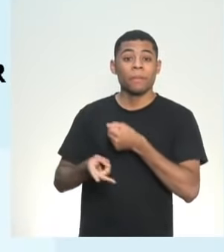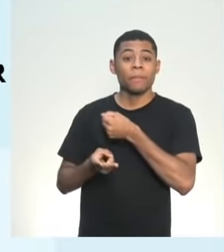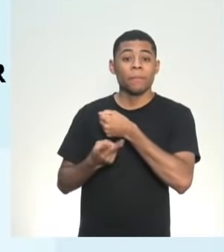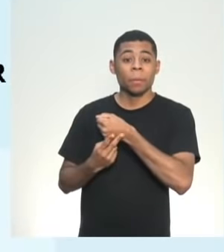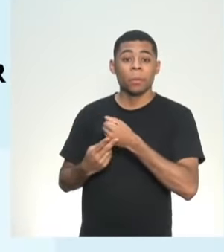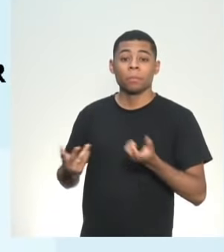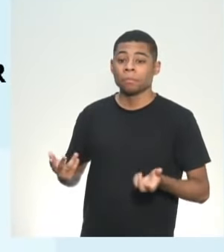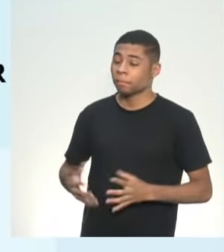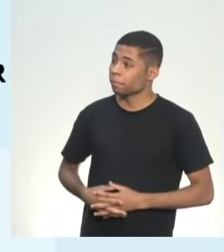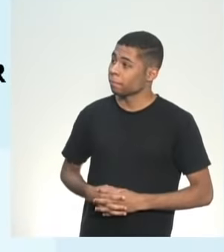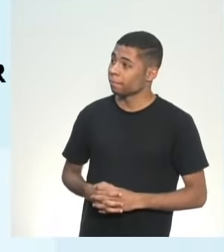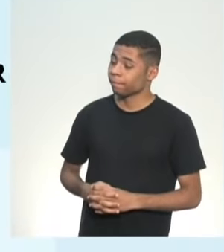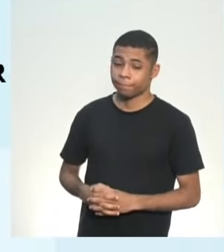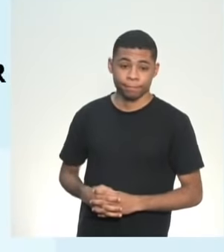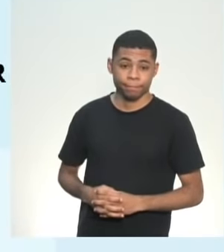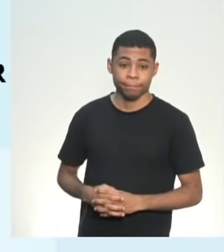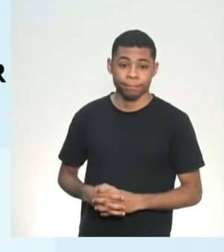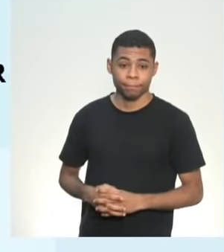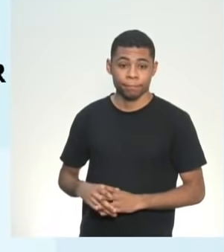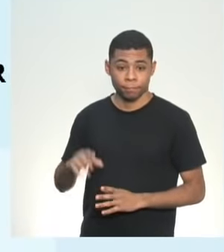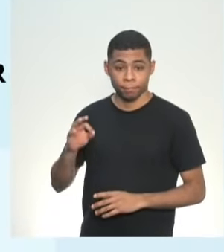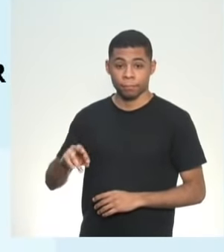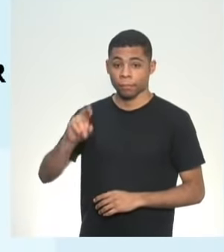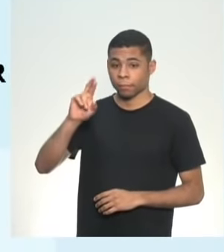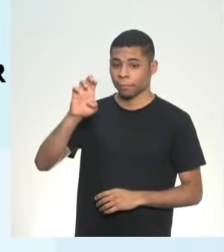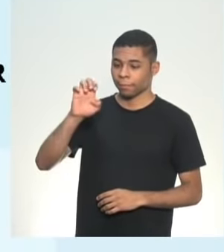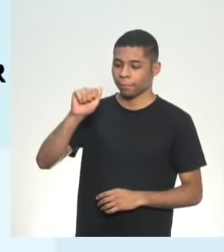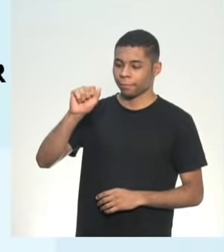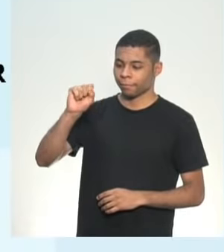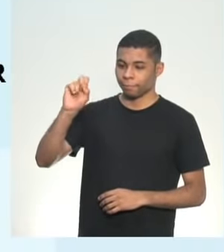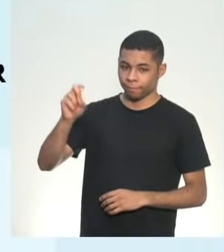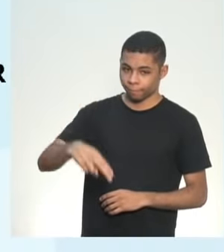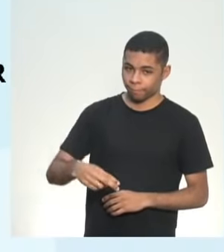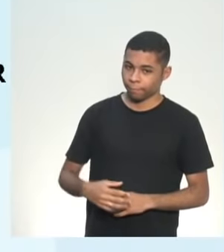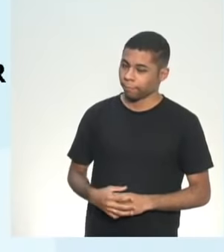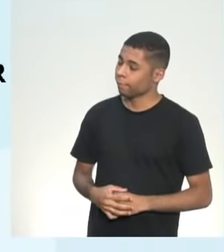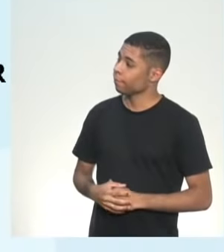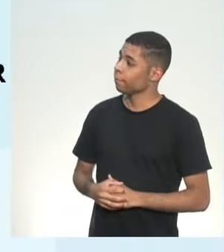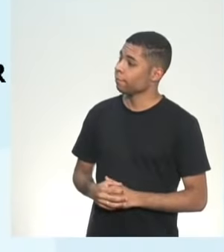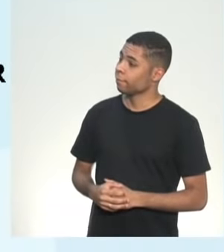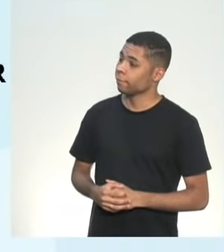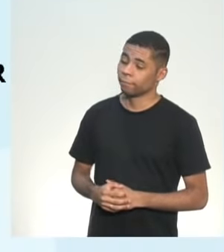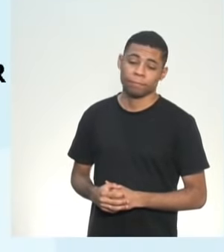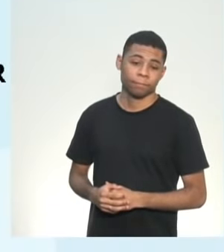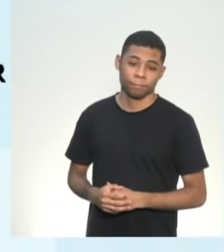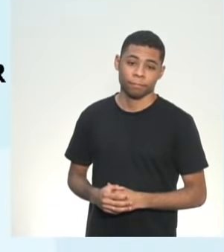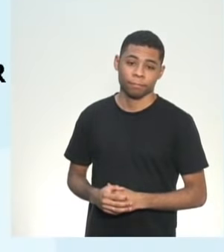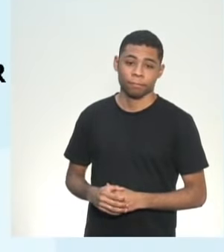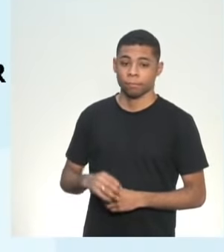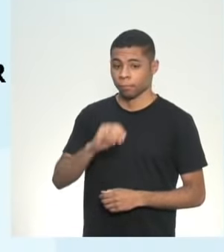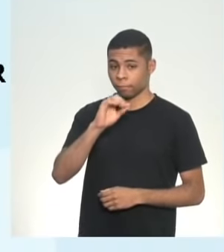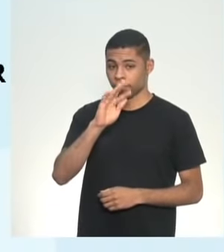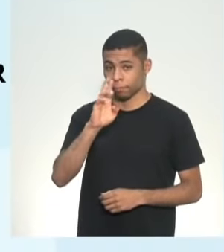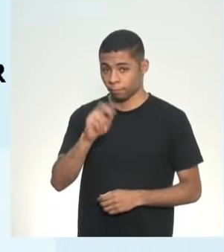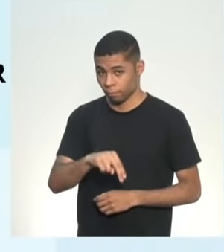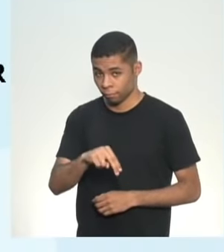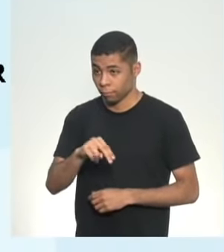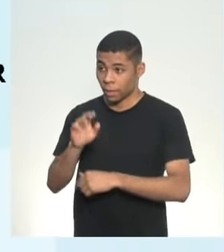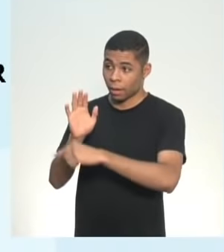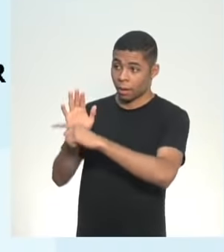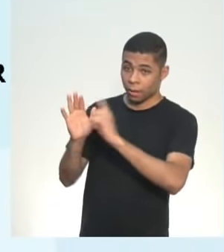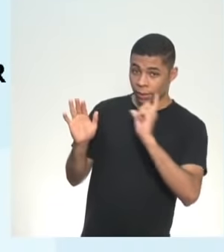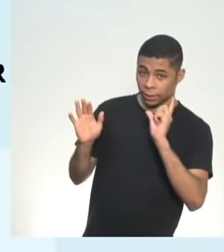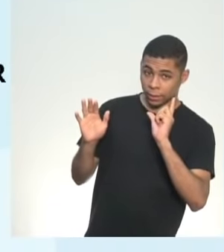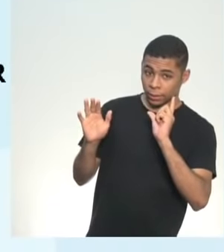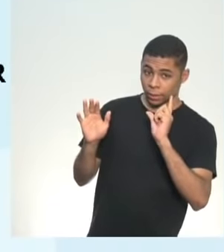sentença o verbo é esse aqui ó rizzon bom então ó fiz em ele vem